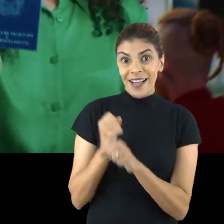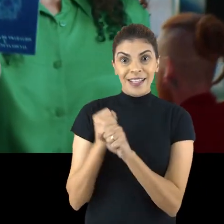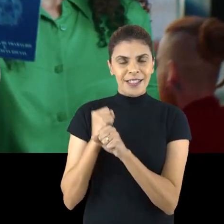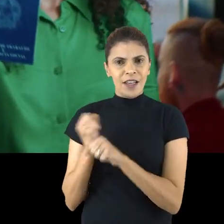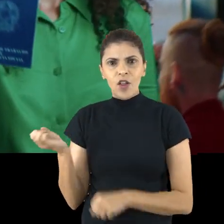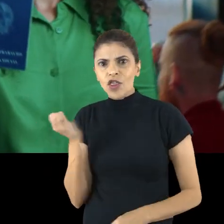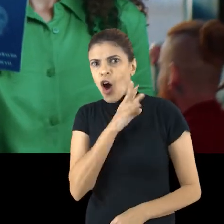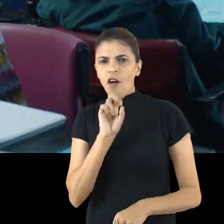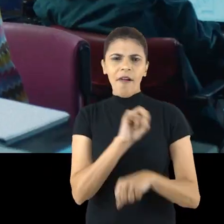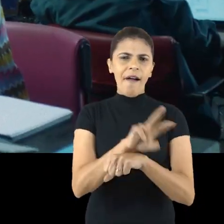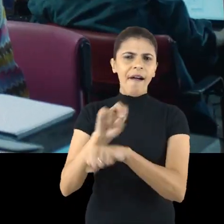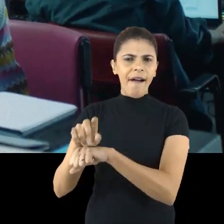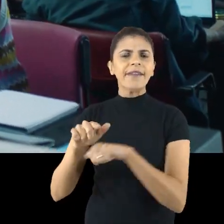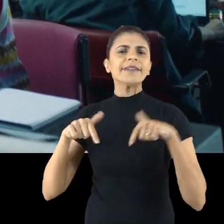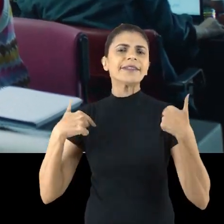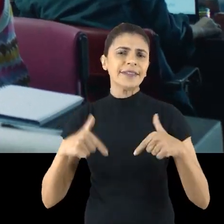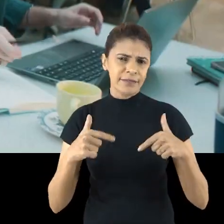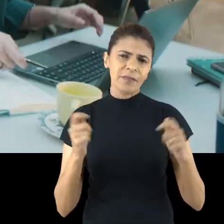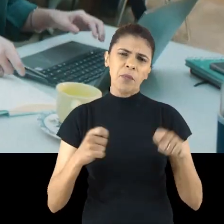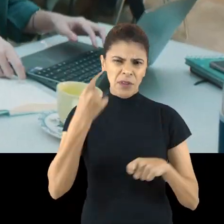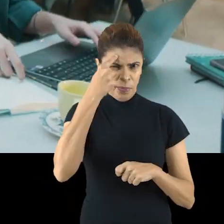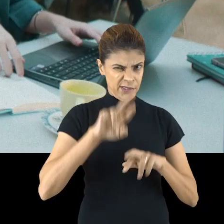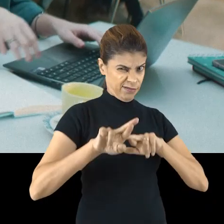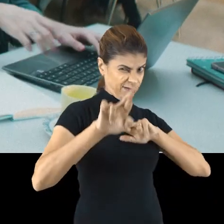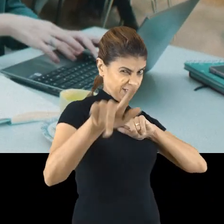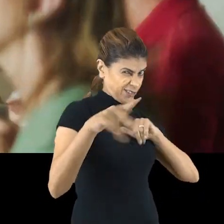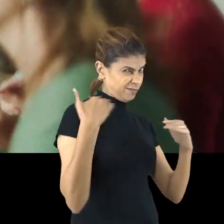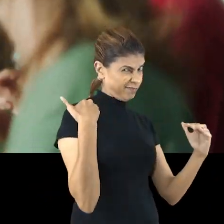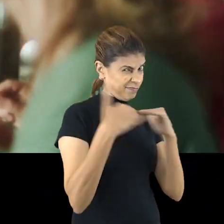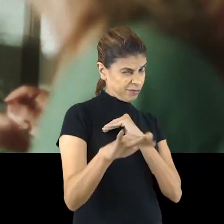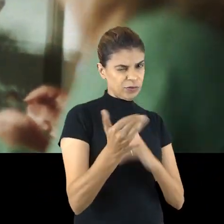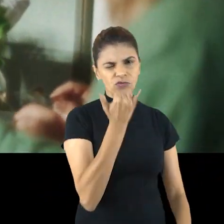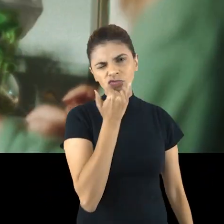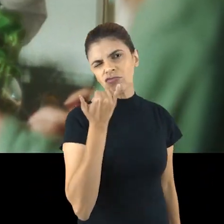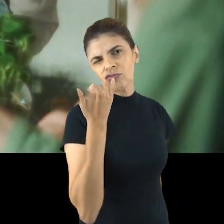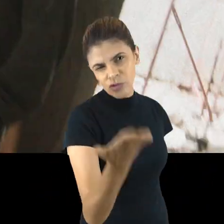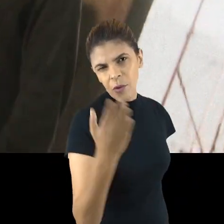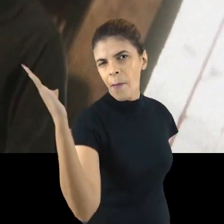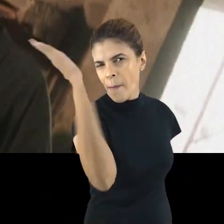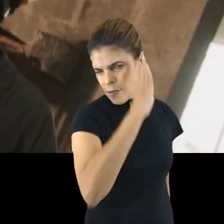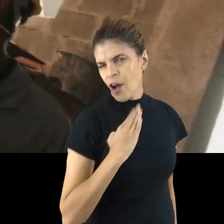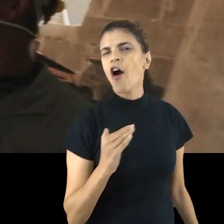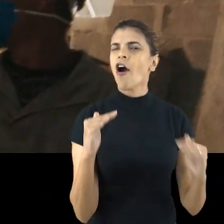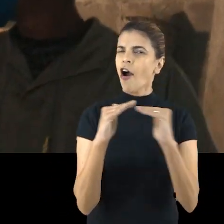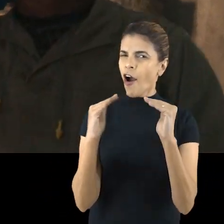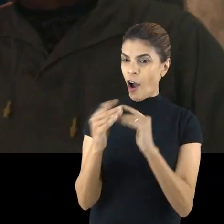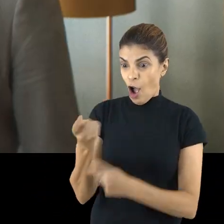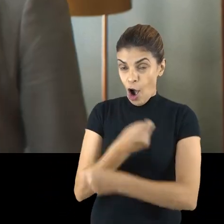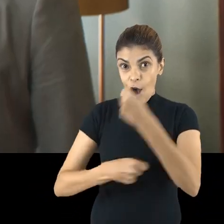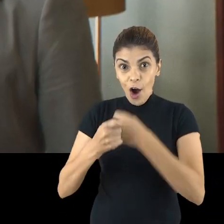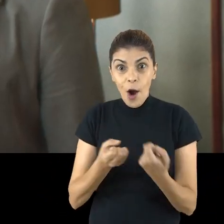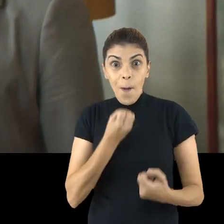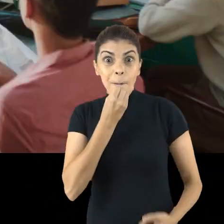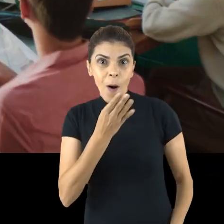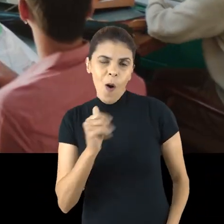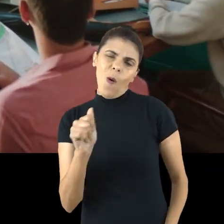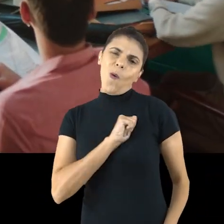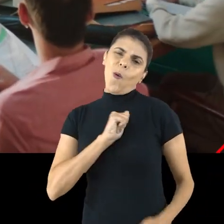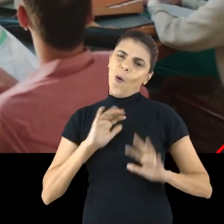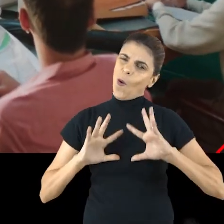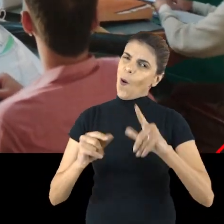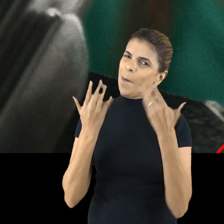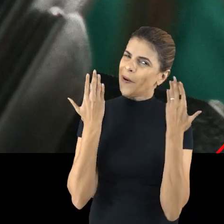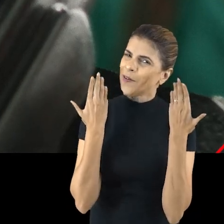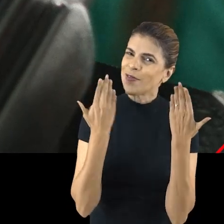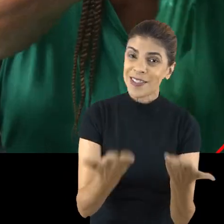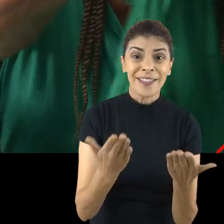mais de 2 milhões de novas vagas de trabalho. A gente pode até pensar diferente, mas nisto o brasileiro concorda. Quando a economia melhora,